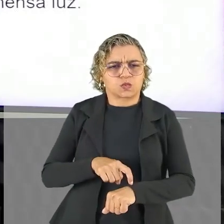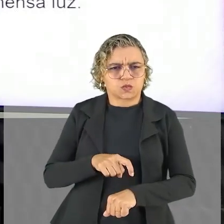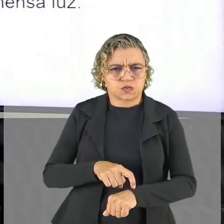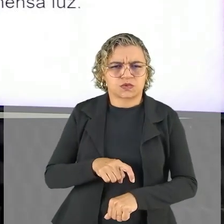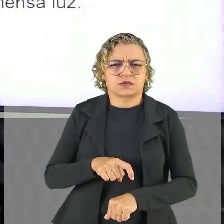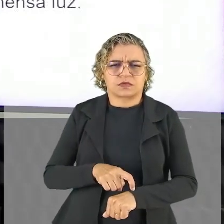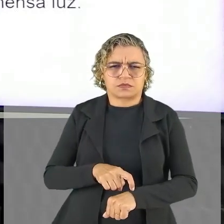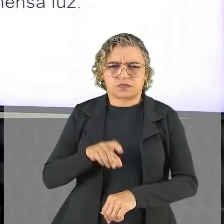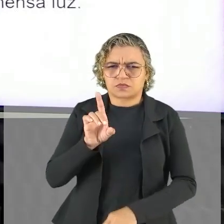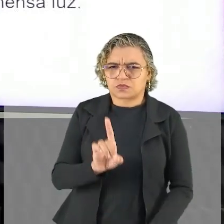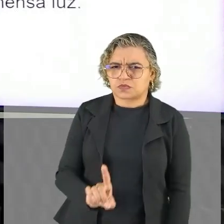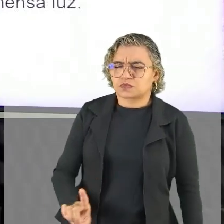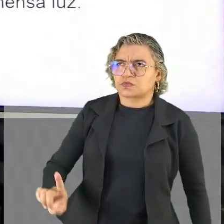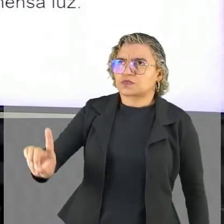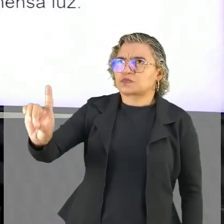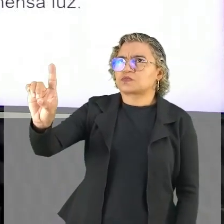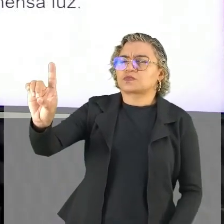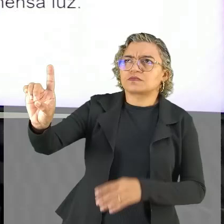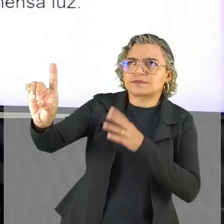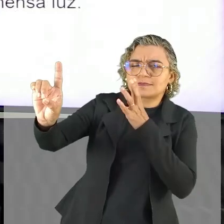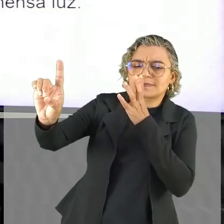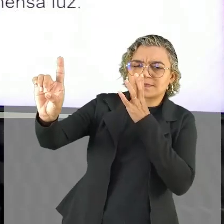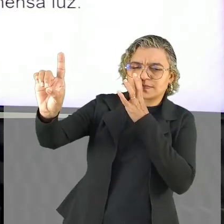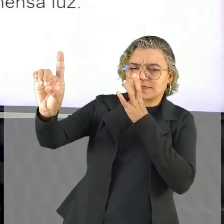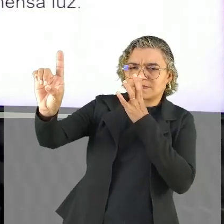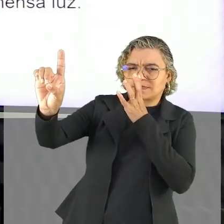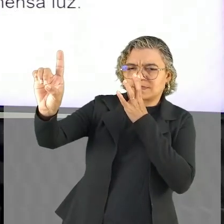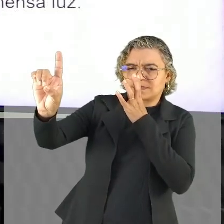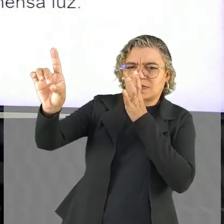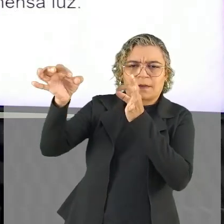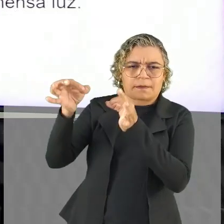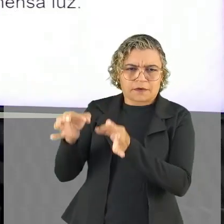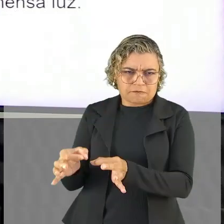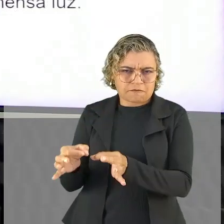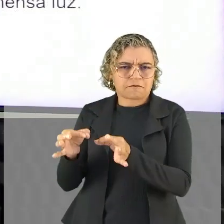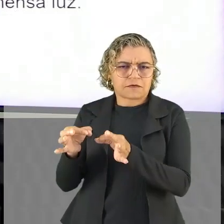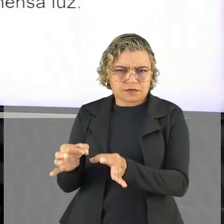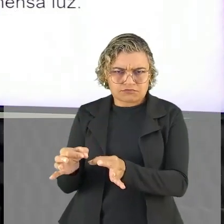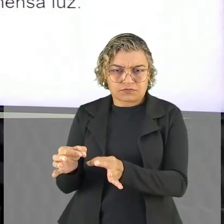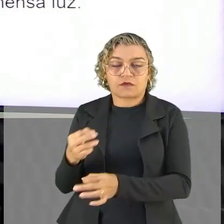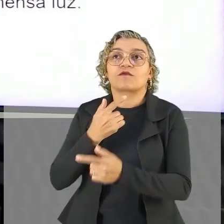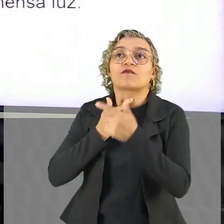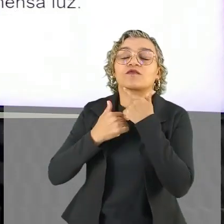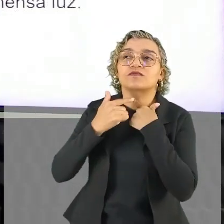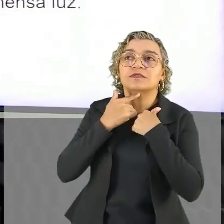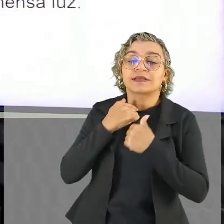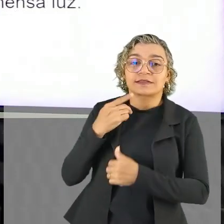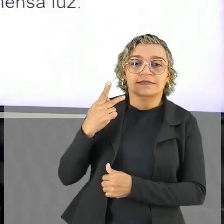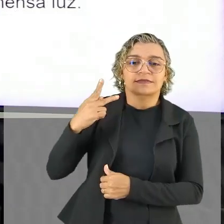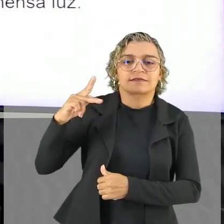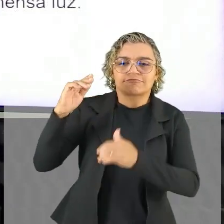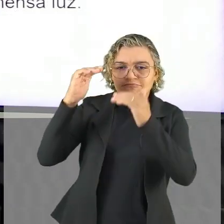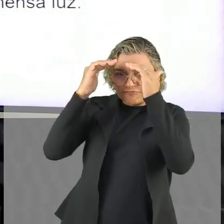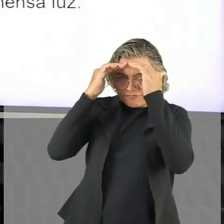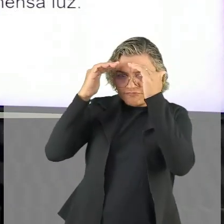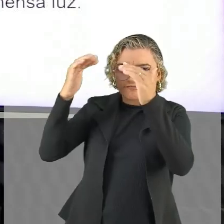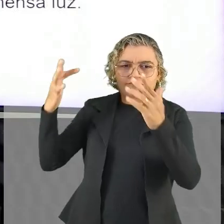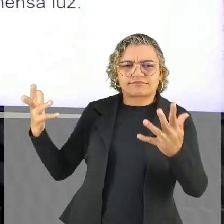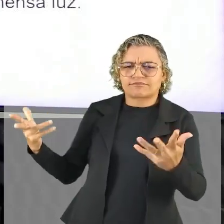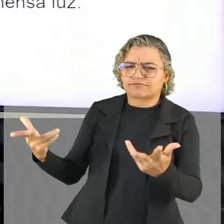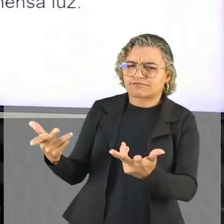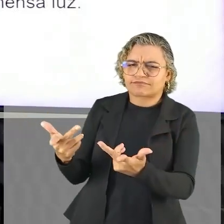tempo na contemplação deste Deus todo-perfeito, ponderar totalmente à vontade seus